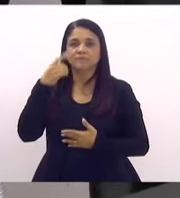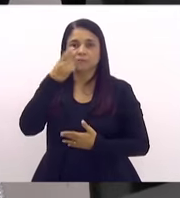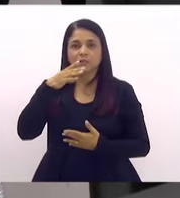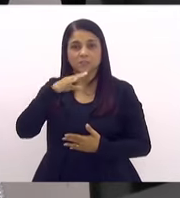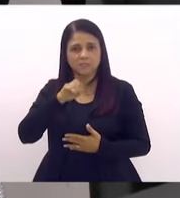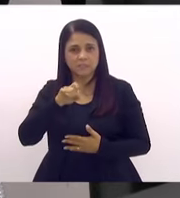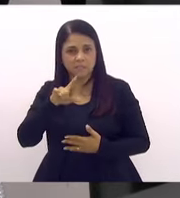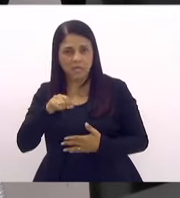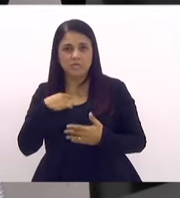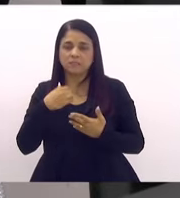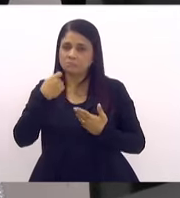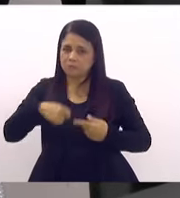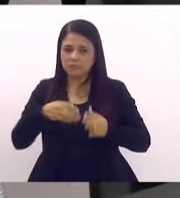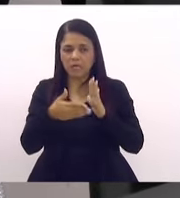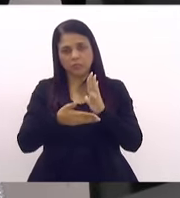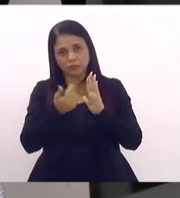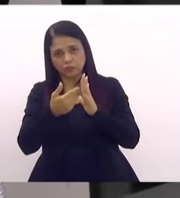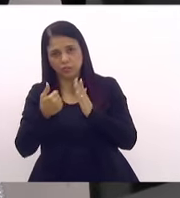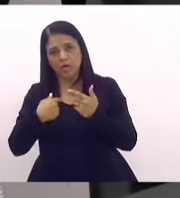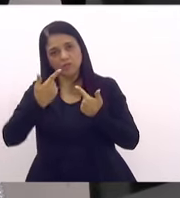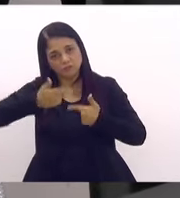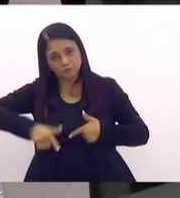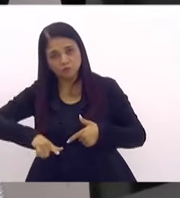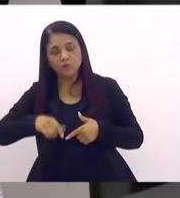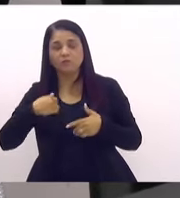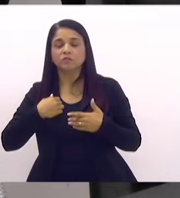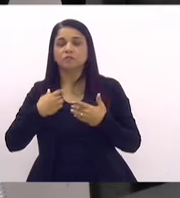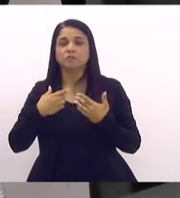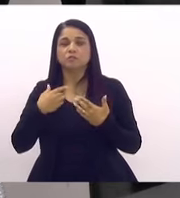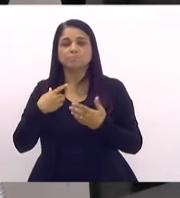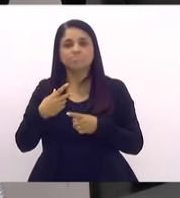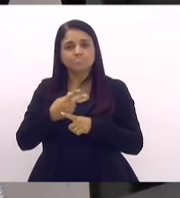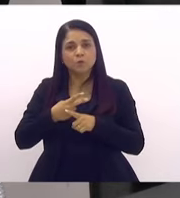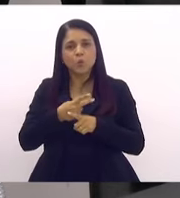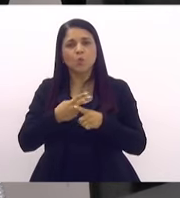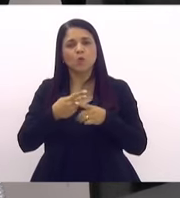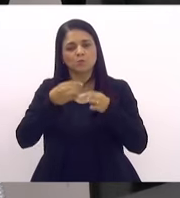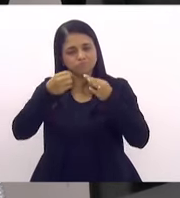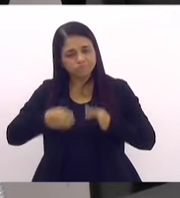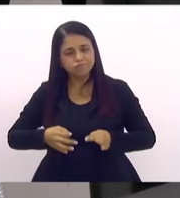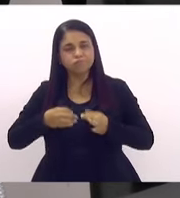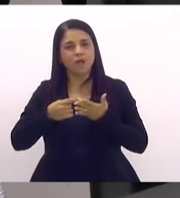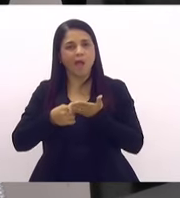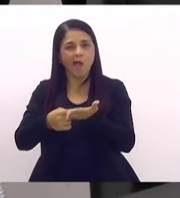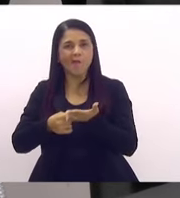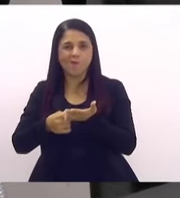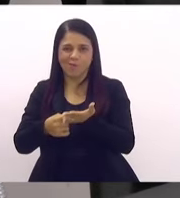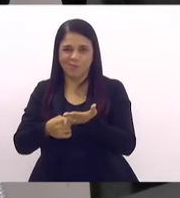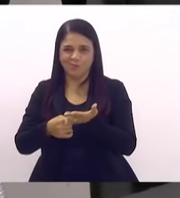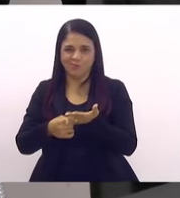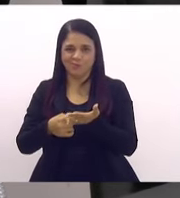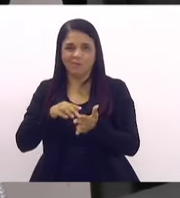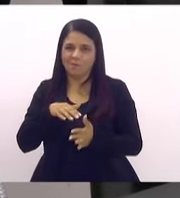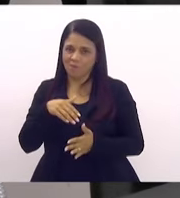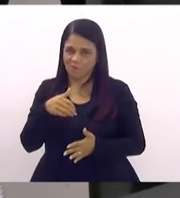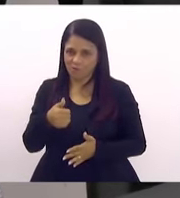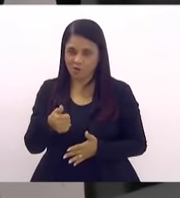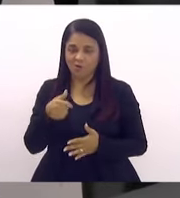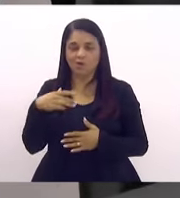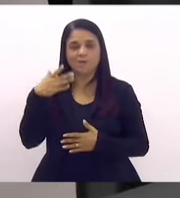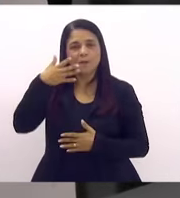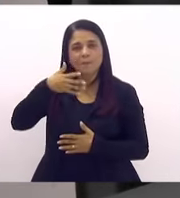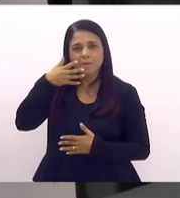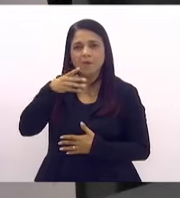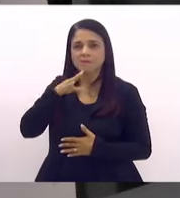novamente, enfim. A gente tenta buscar dar a maior celeridade possível, mas o acordo, obviamente, é sempre o melhor caminho. Então, passar a palavra para a deputada Célia.